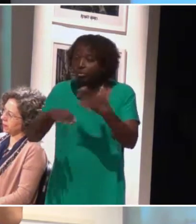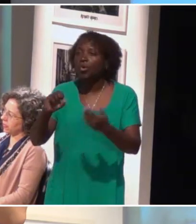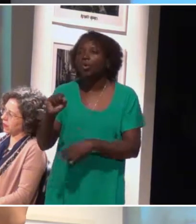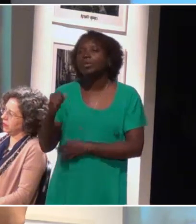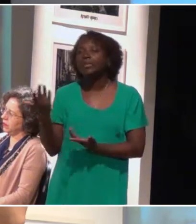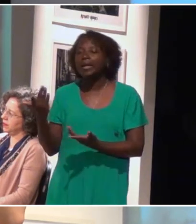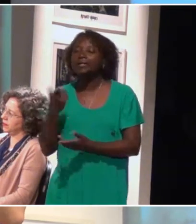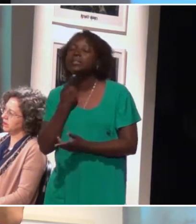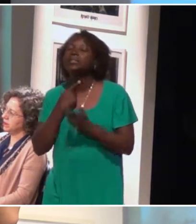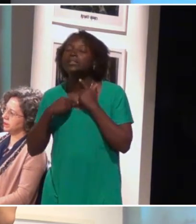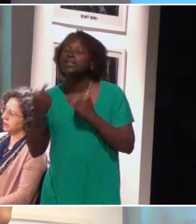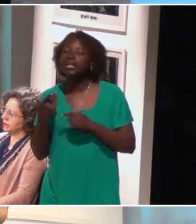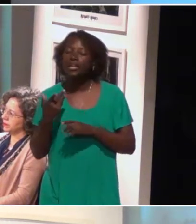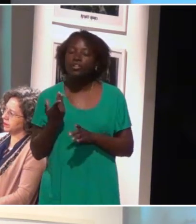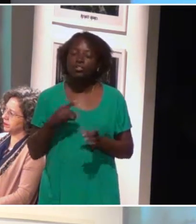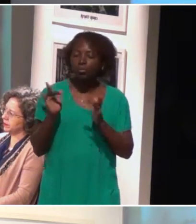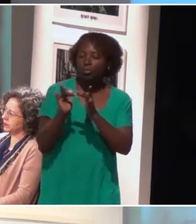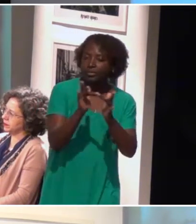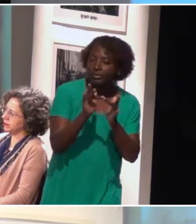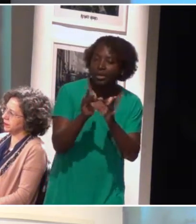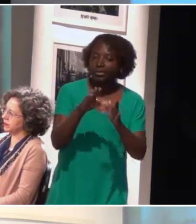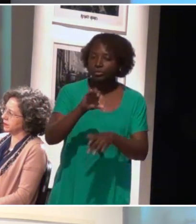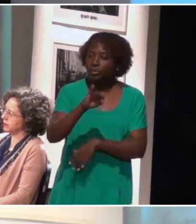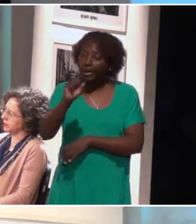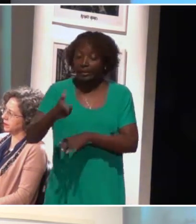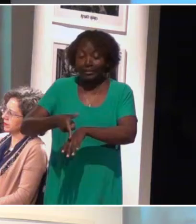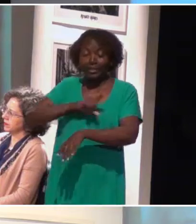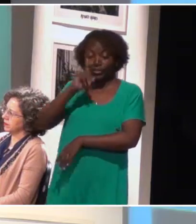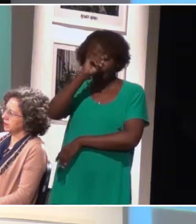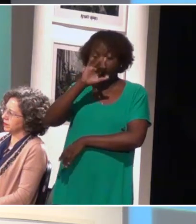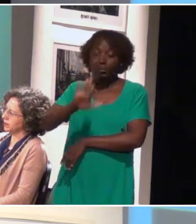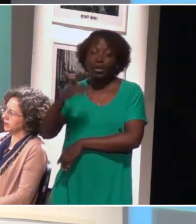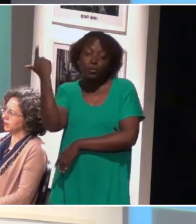quer uma aproximação com o CAIS, é muito difícil. Mas a gente conseguiu esse ano com essa turma.